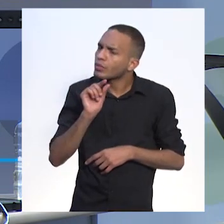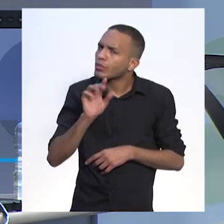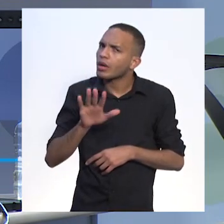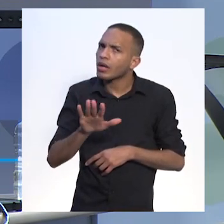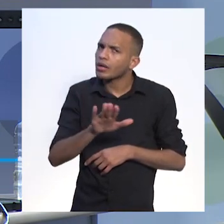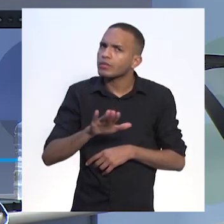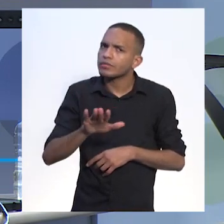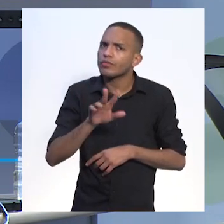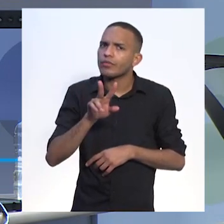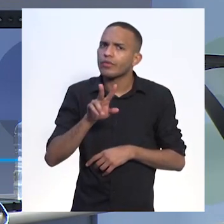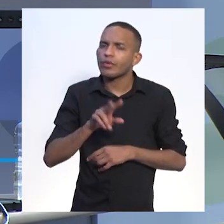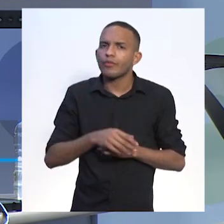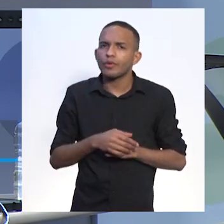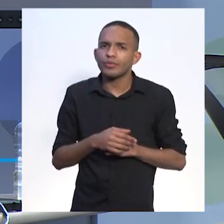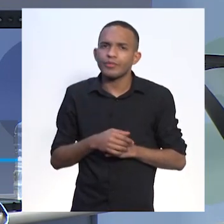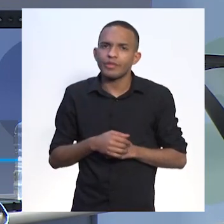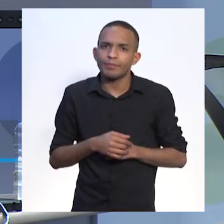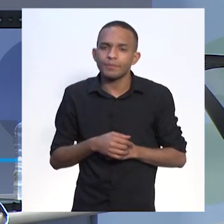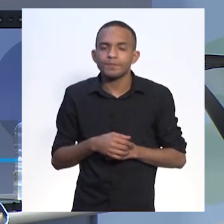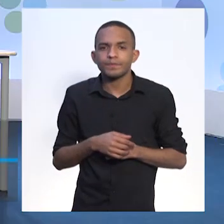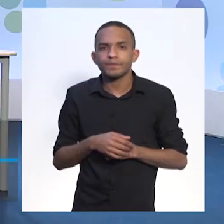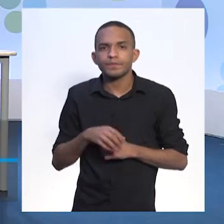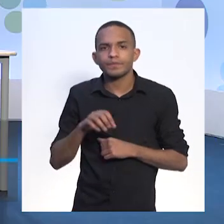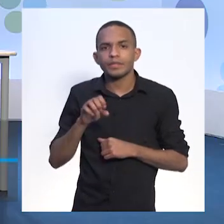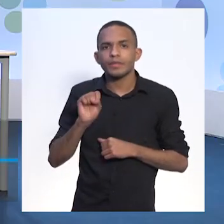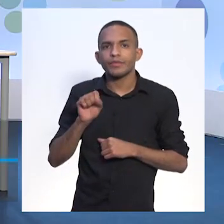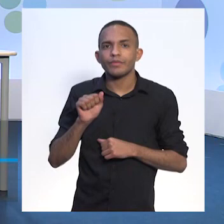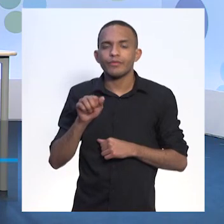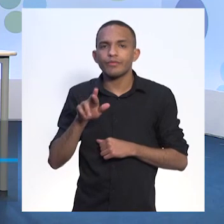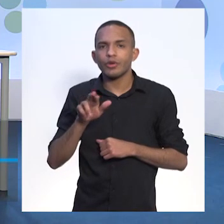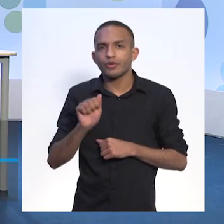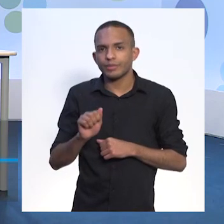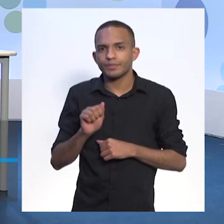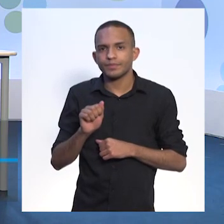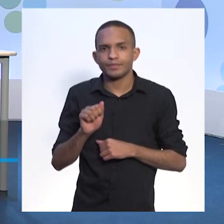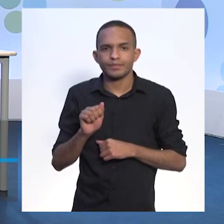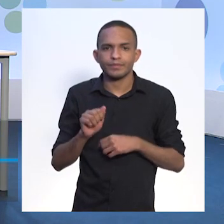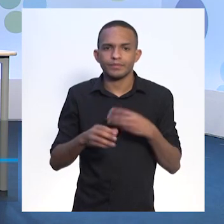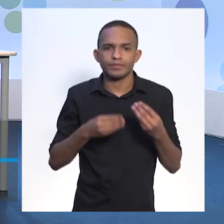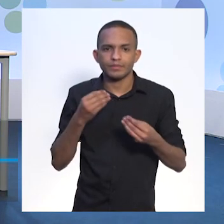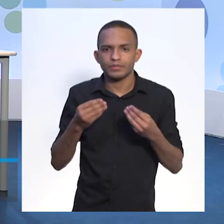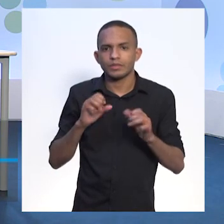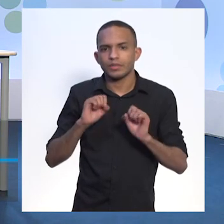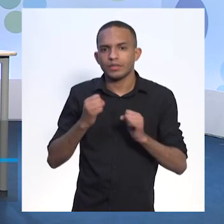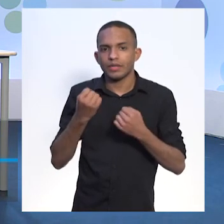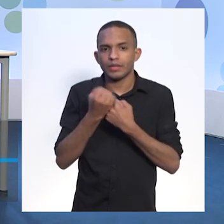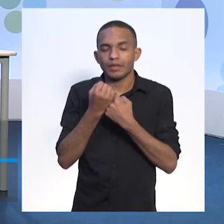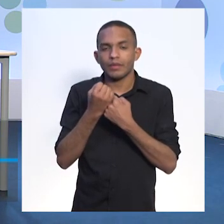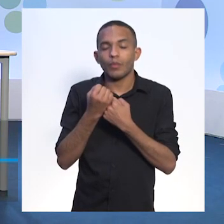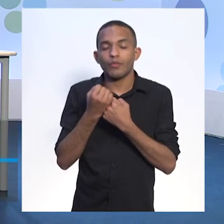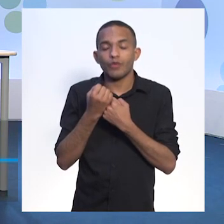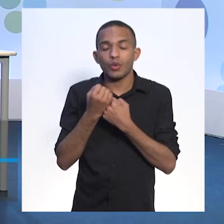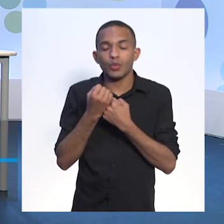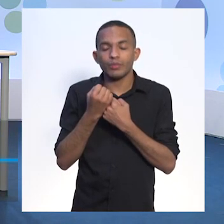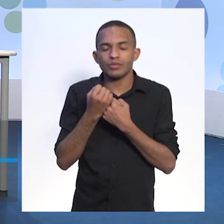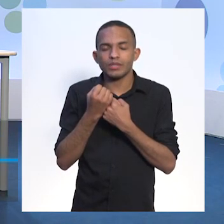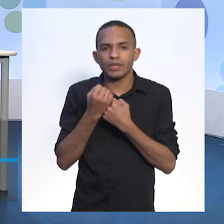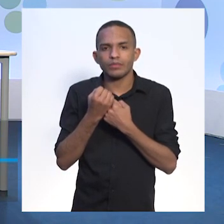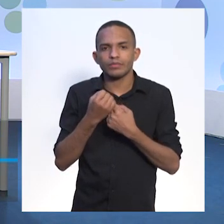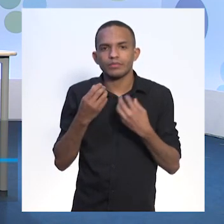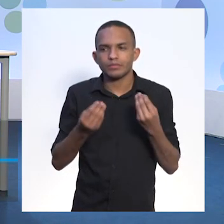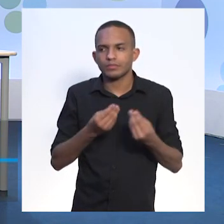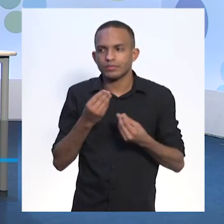se funciona. A Sara coloca só justificativa. Ela colocou que é título auxiliar porque está grifado e